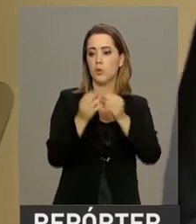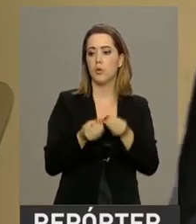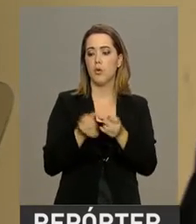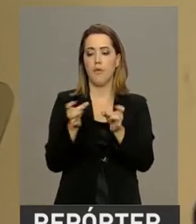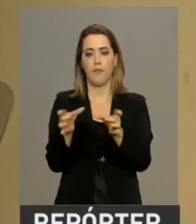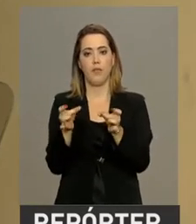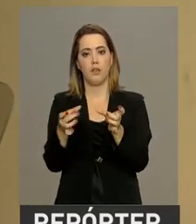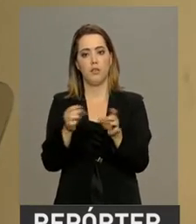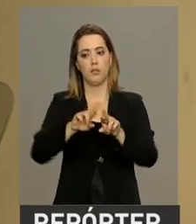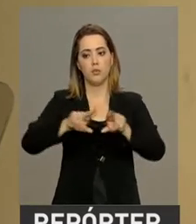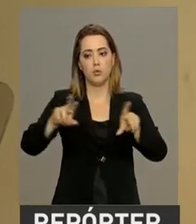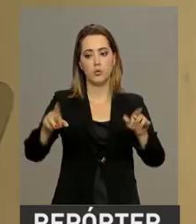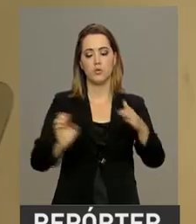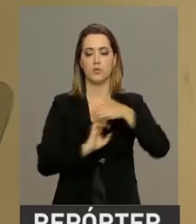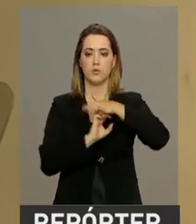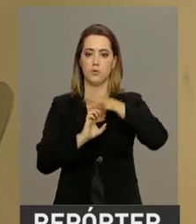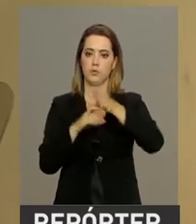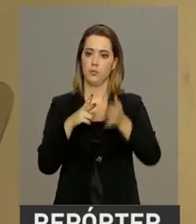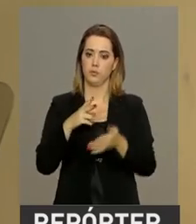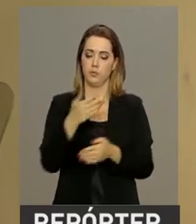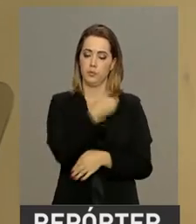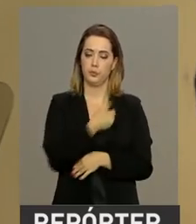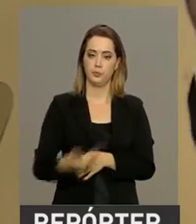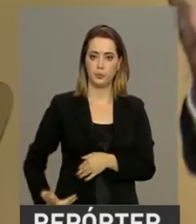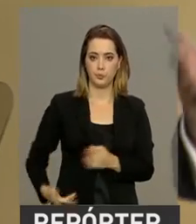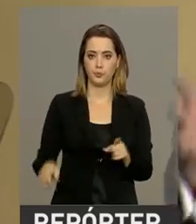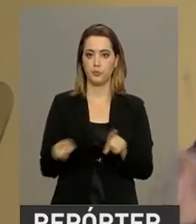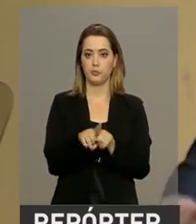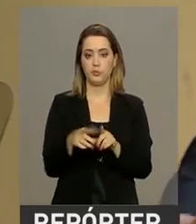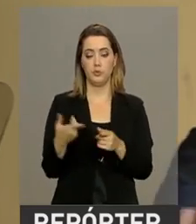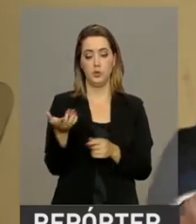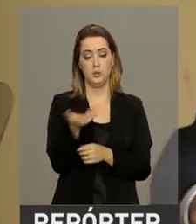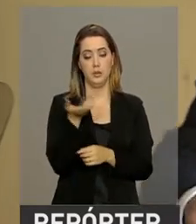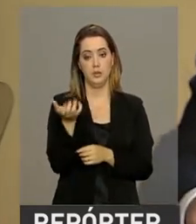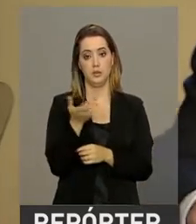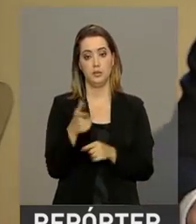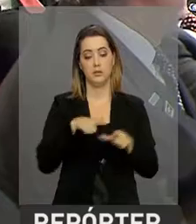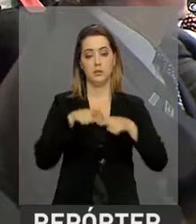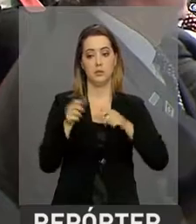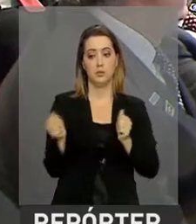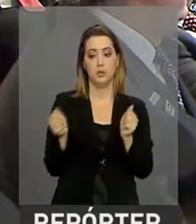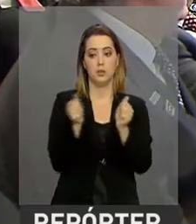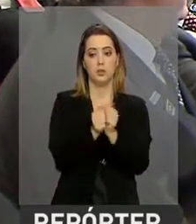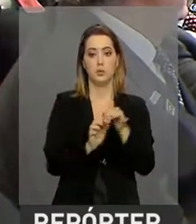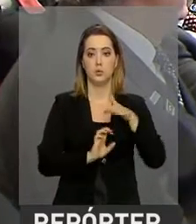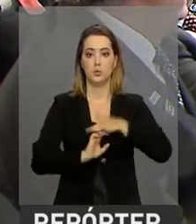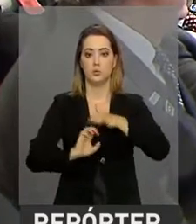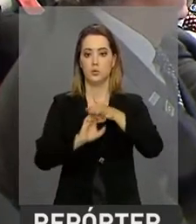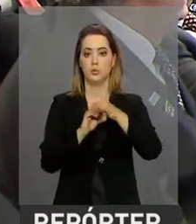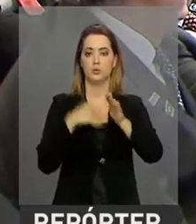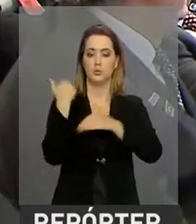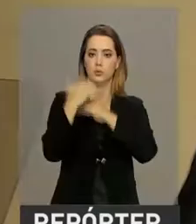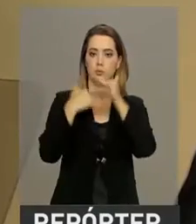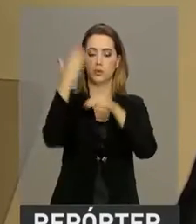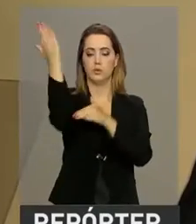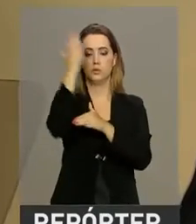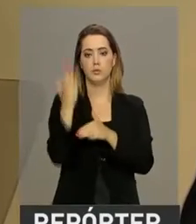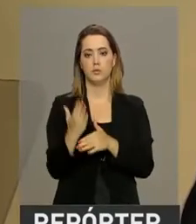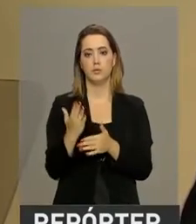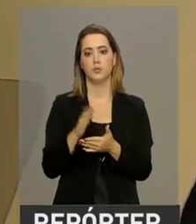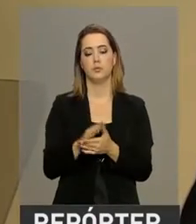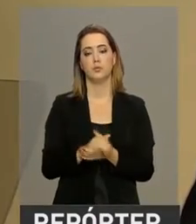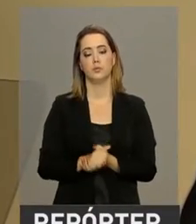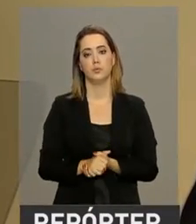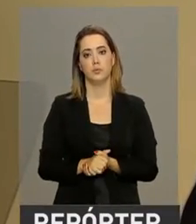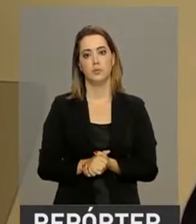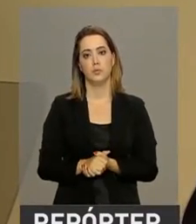à iniciativa privada e disse que quer trabalhar junto com o setor privado para fazer o brasil crescer nós sabemos